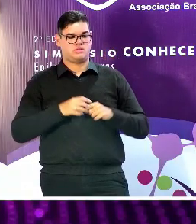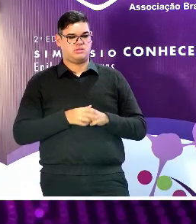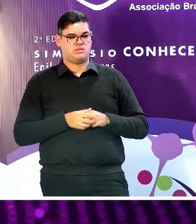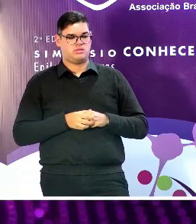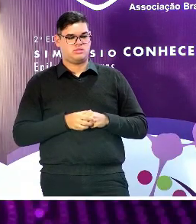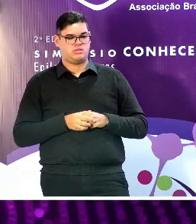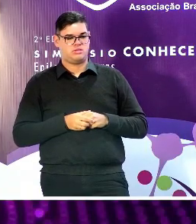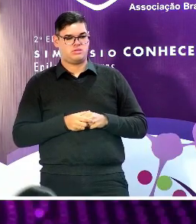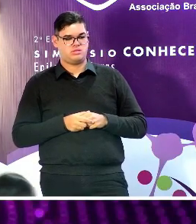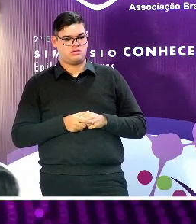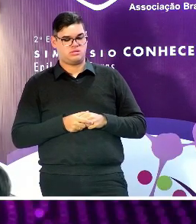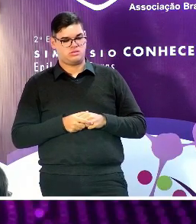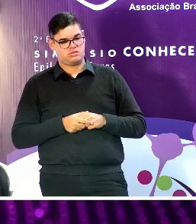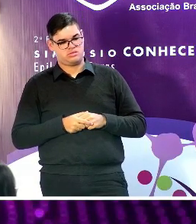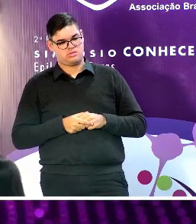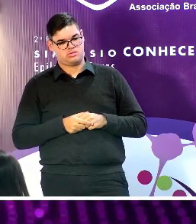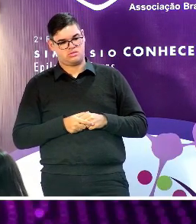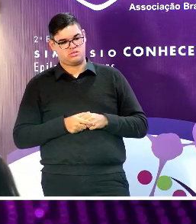Dá.